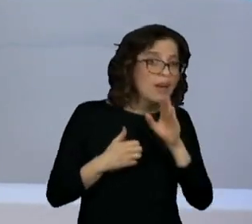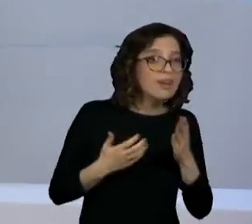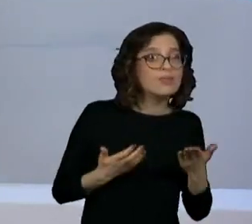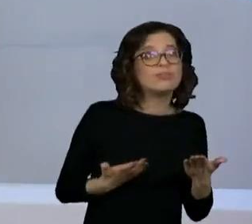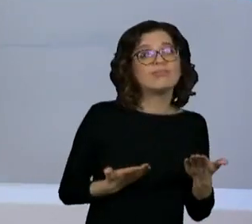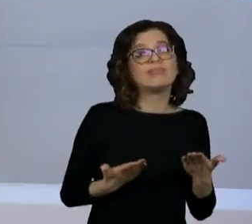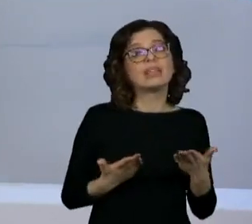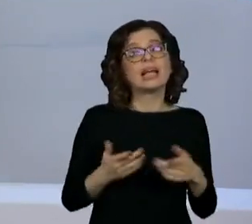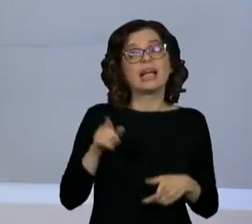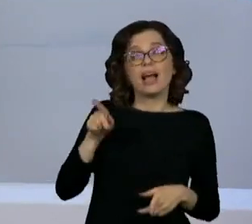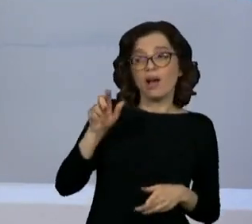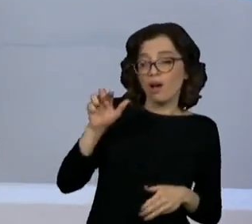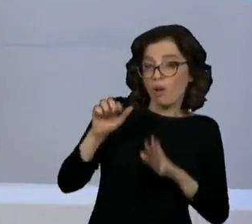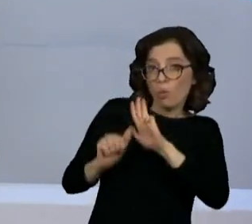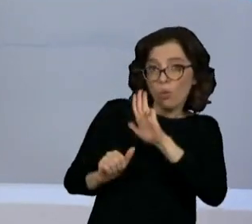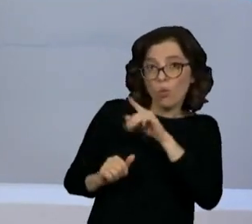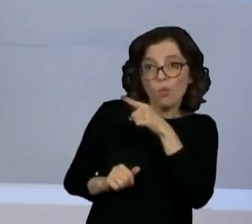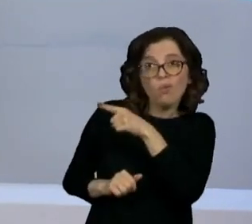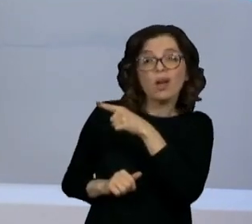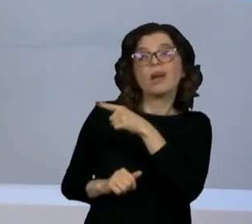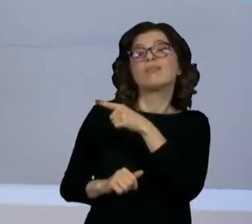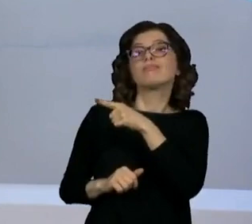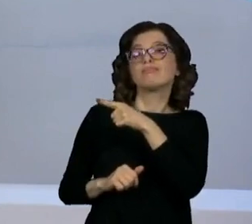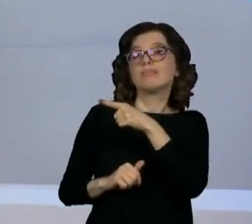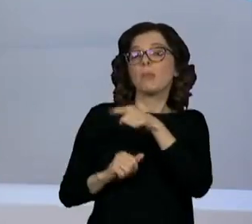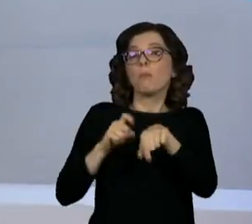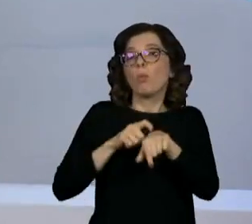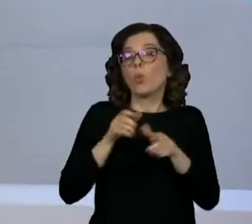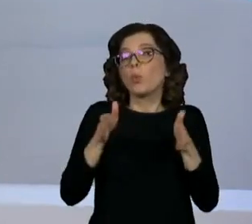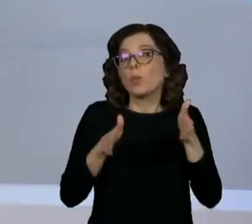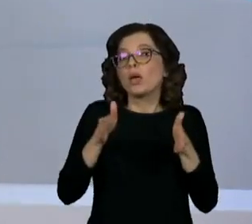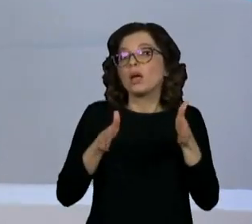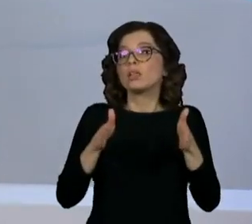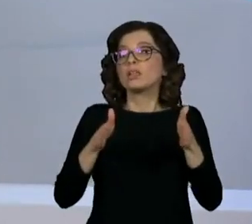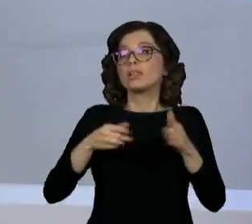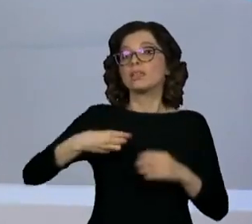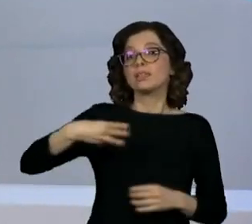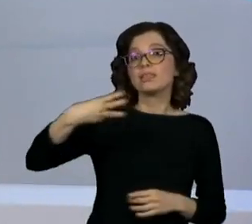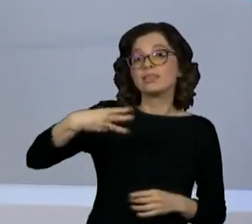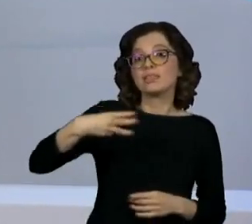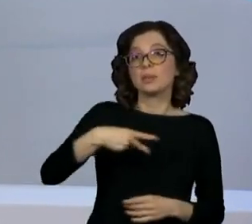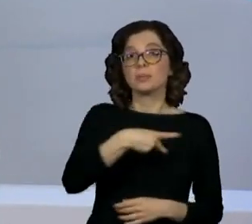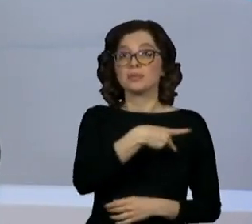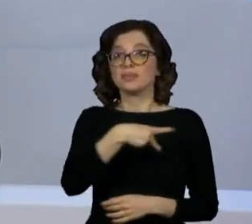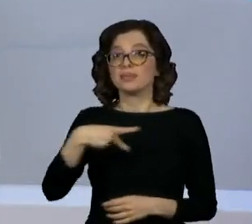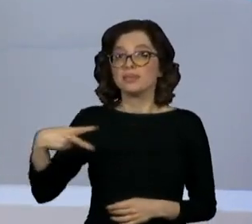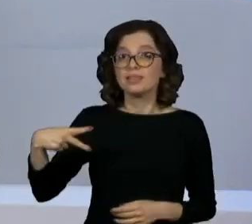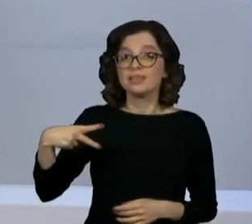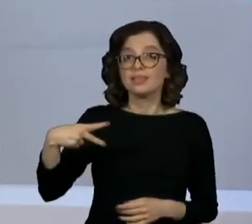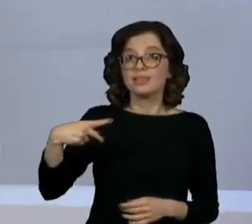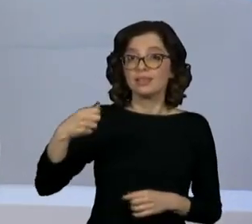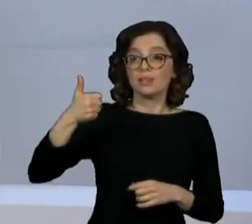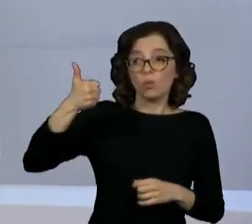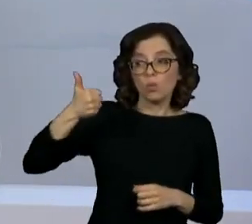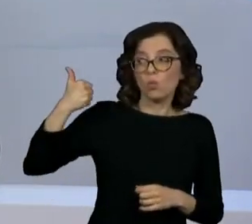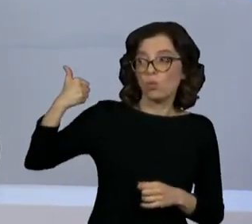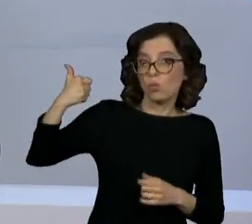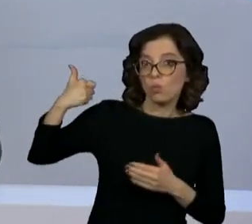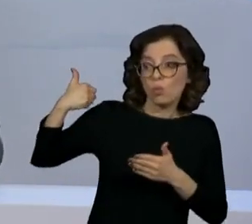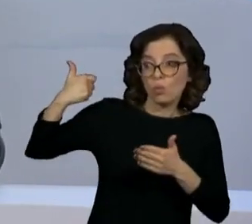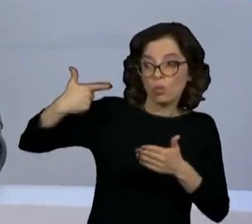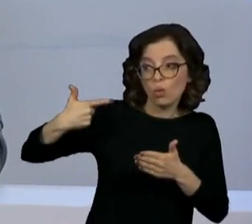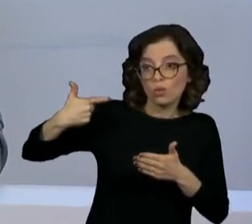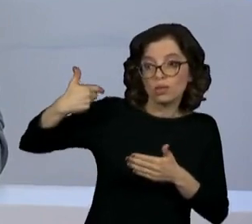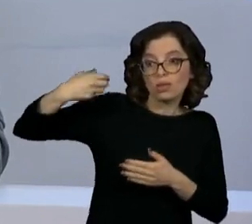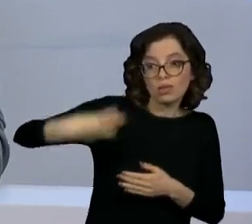Lula, se conquistar um terceiro governo, faça um governo medíocre e que isso poderia abrir espaço para um verdadeiro